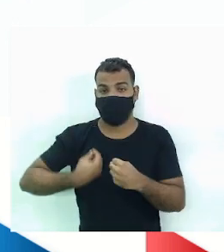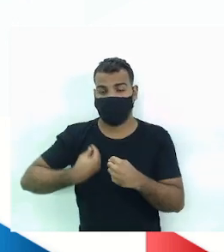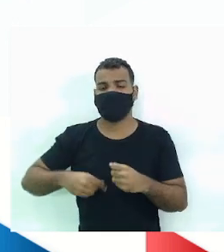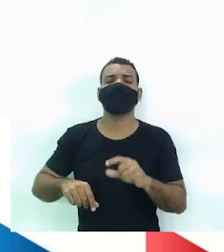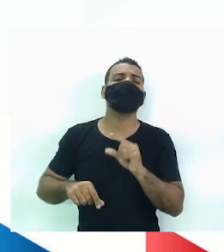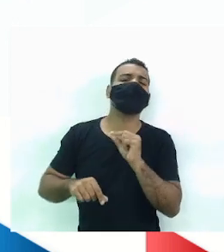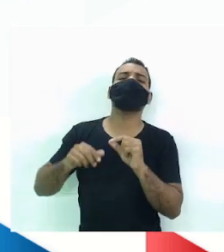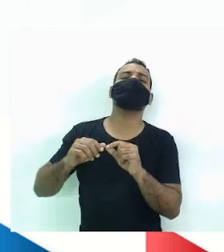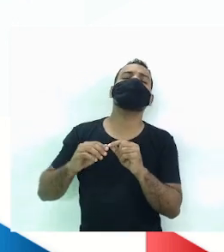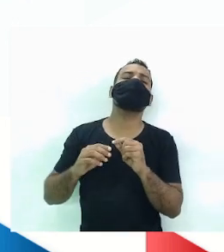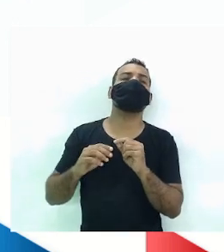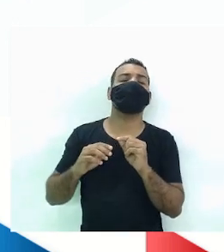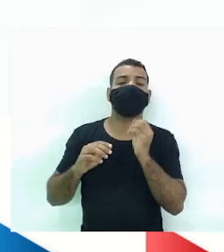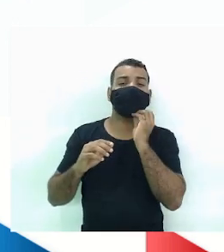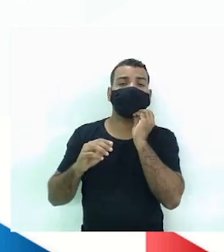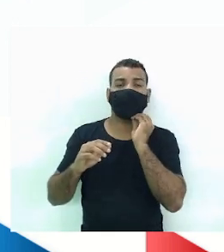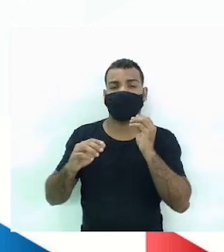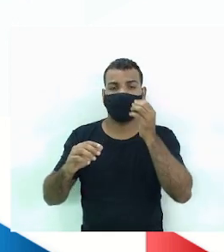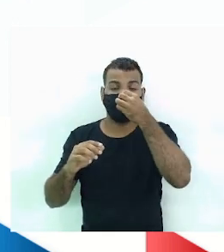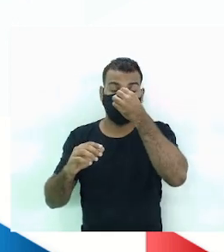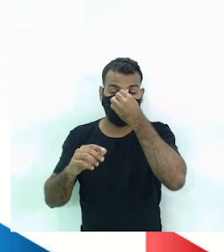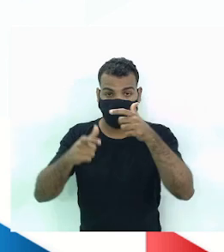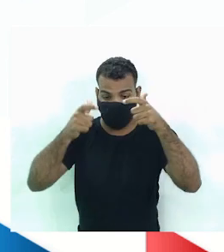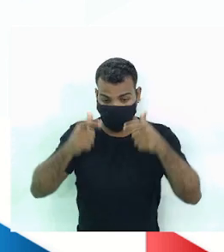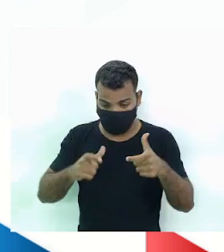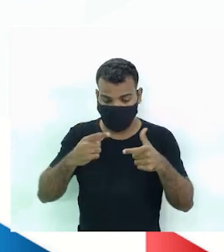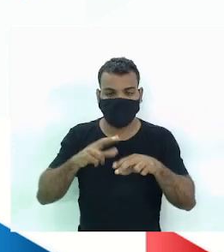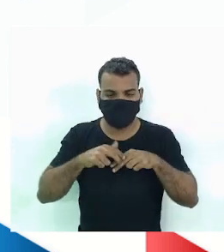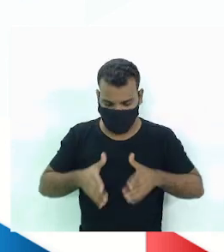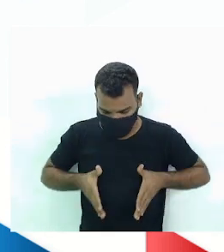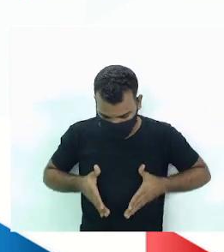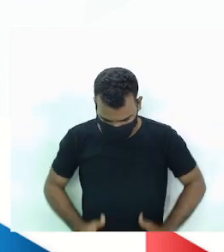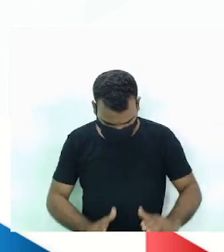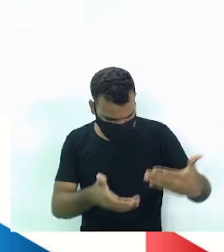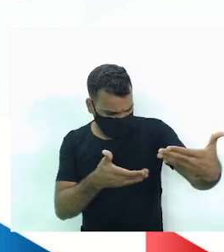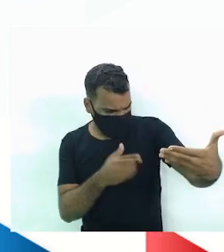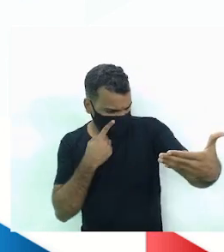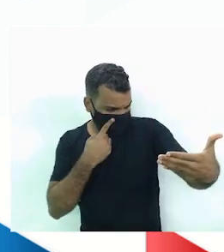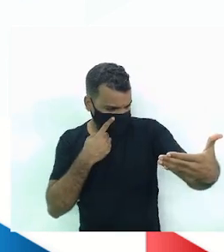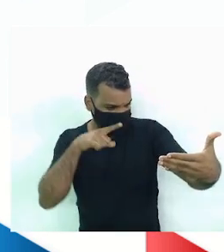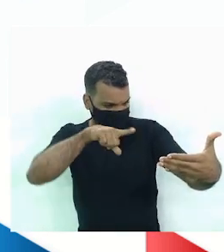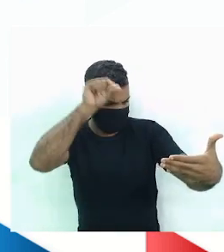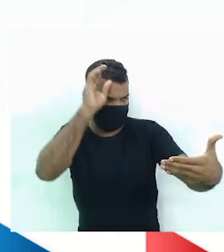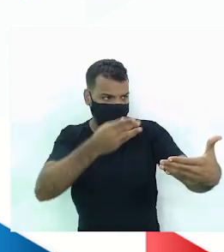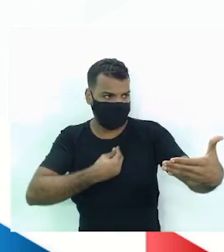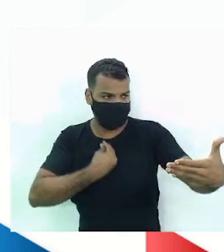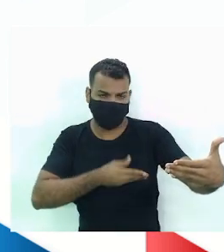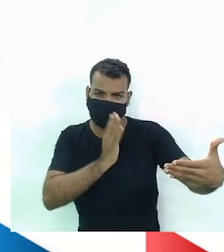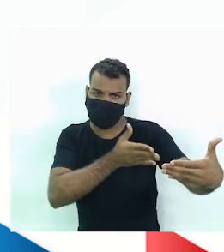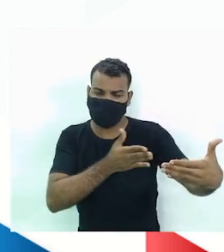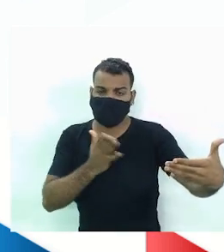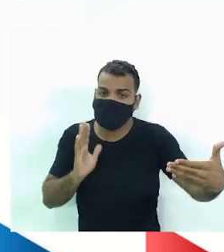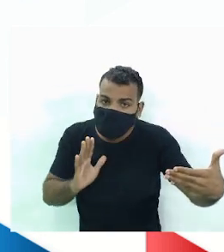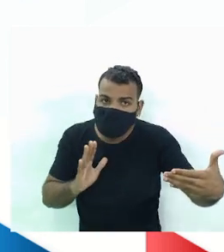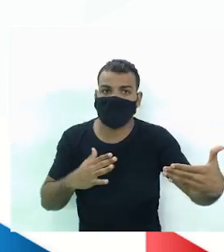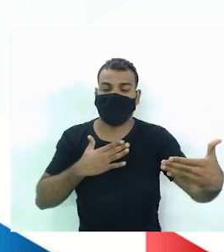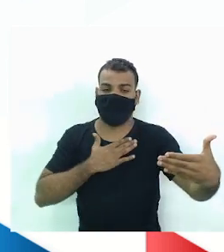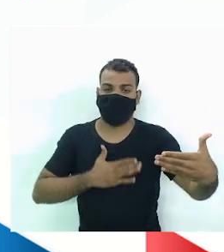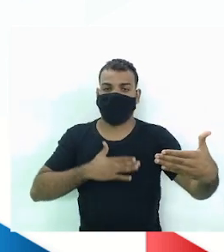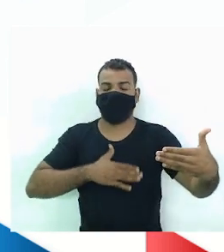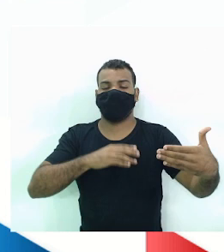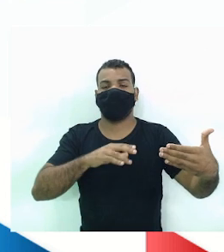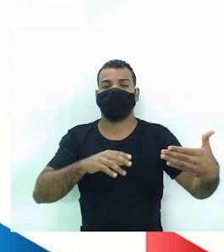que é isso? Era uma posição definida pelo nascimento, mas, diferente da Índia, que é por